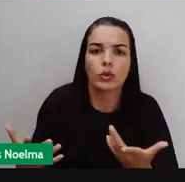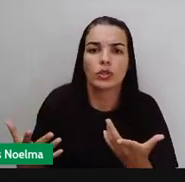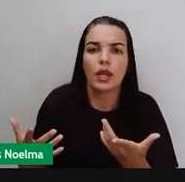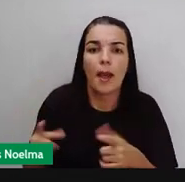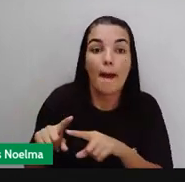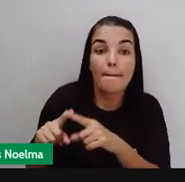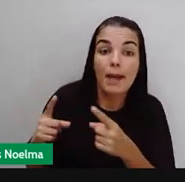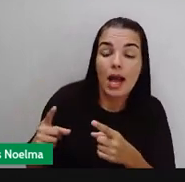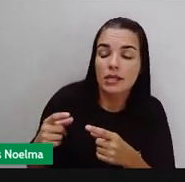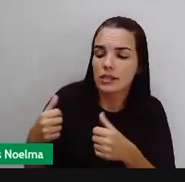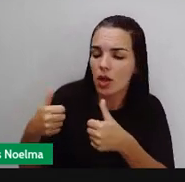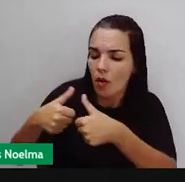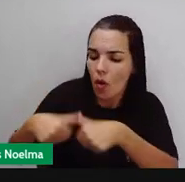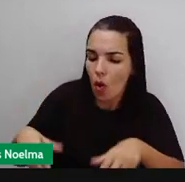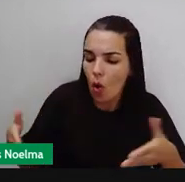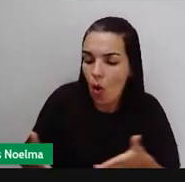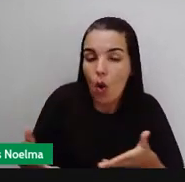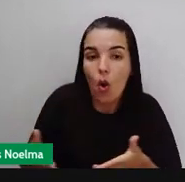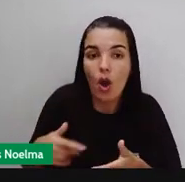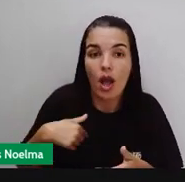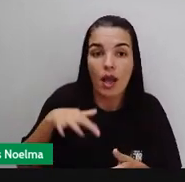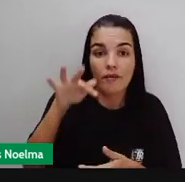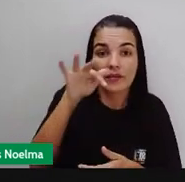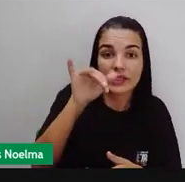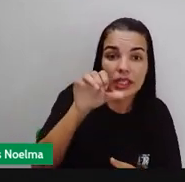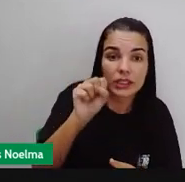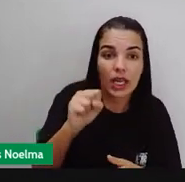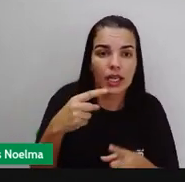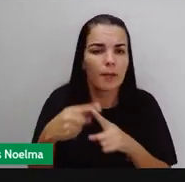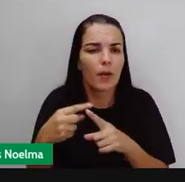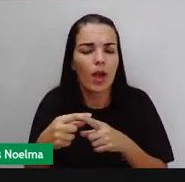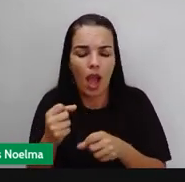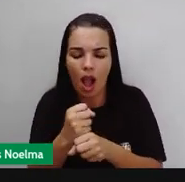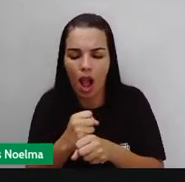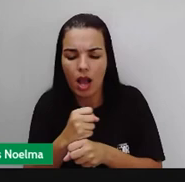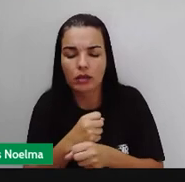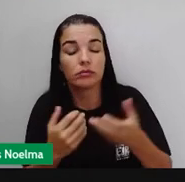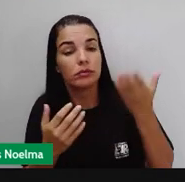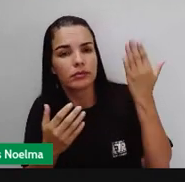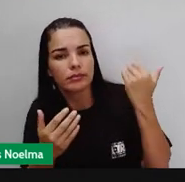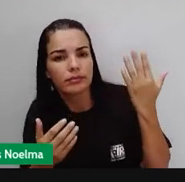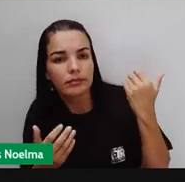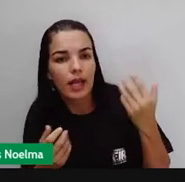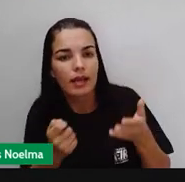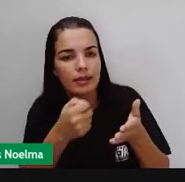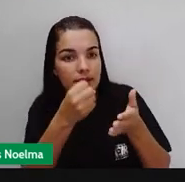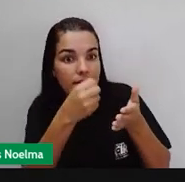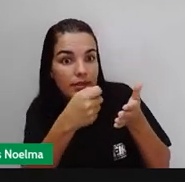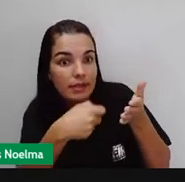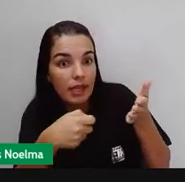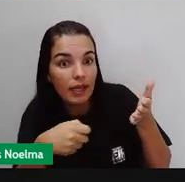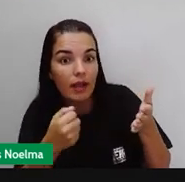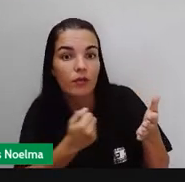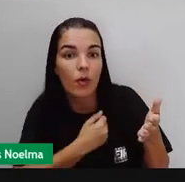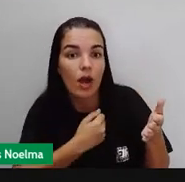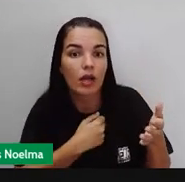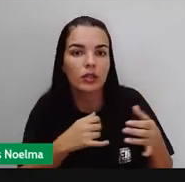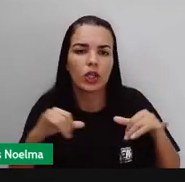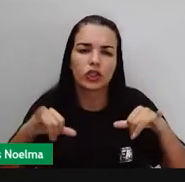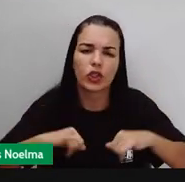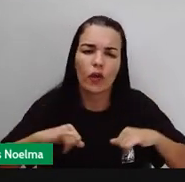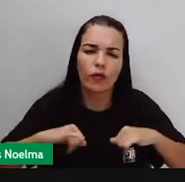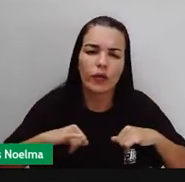né? Porém, hoje vivemos em Feira de Santana, porque no ano tal sofremos